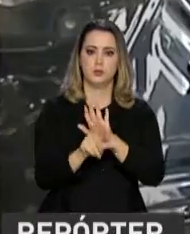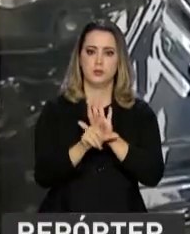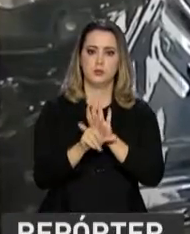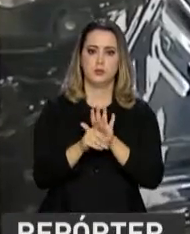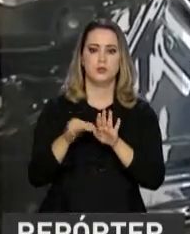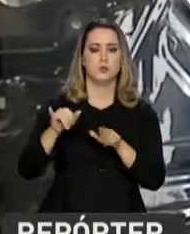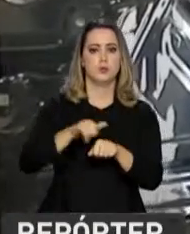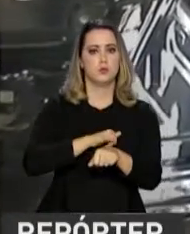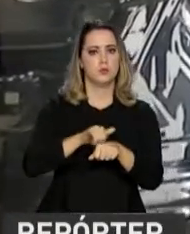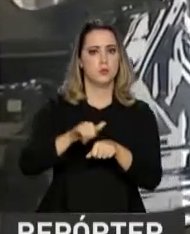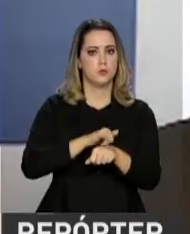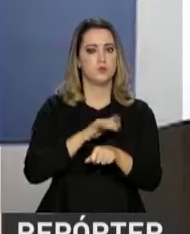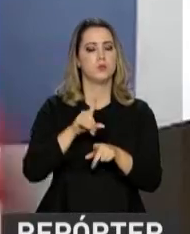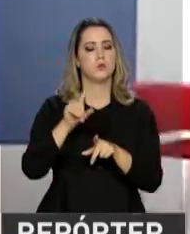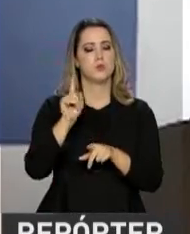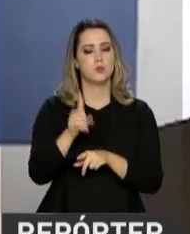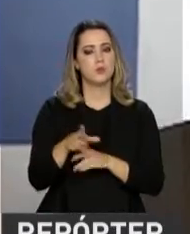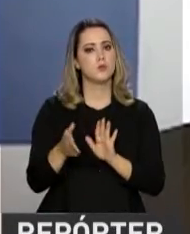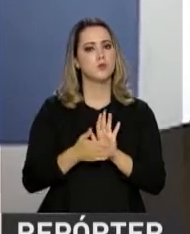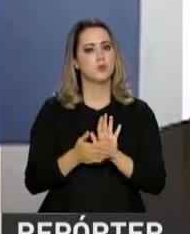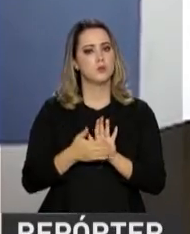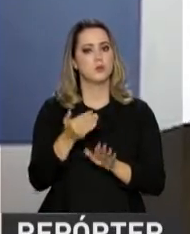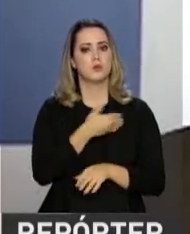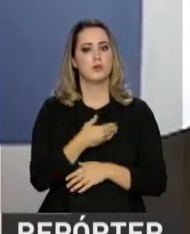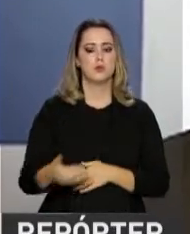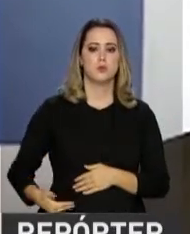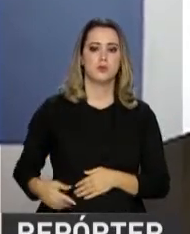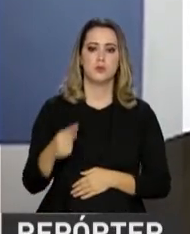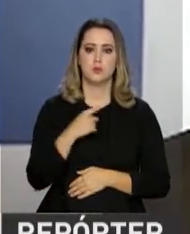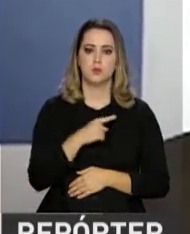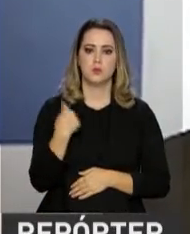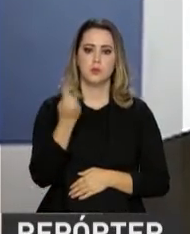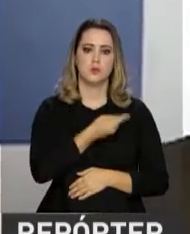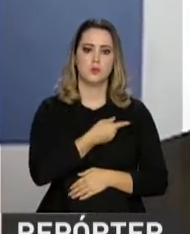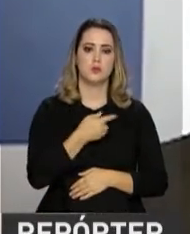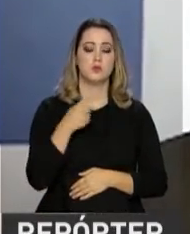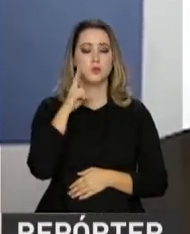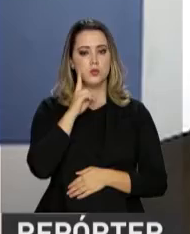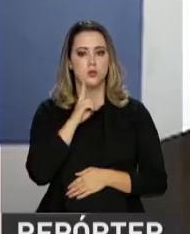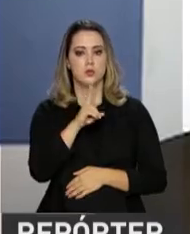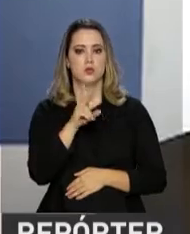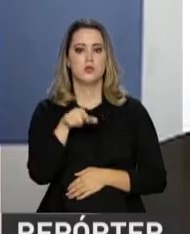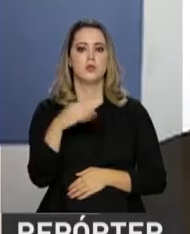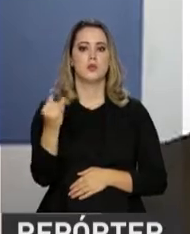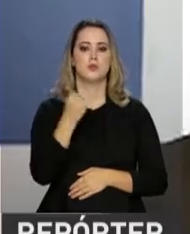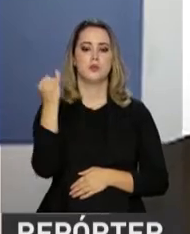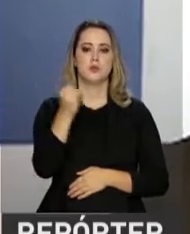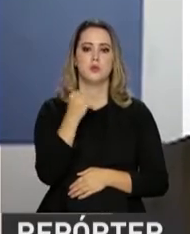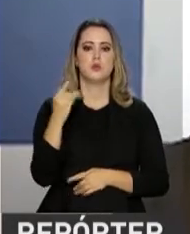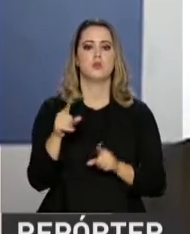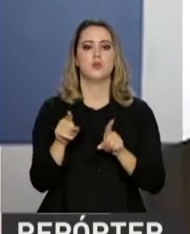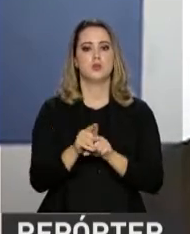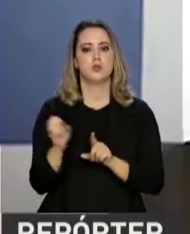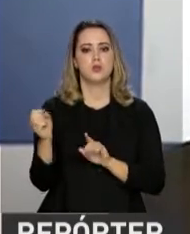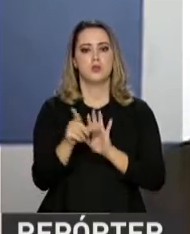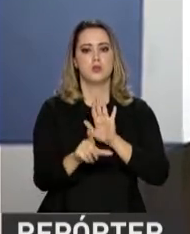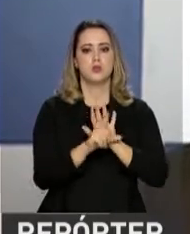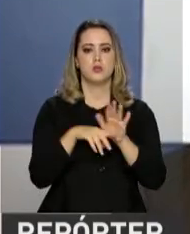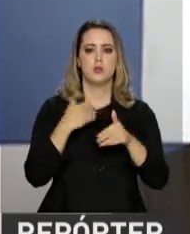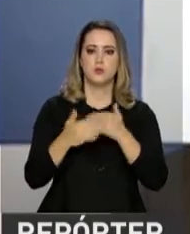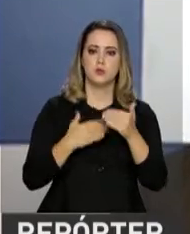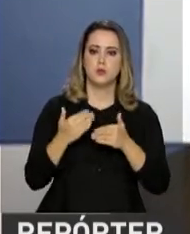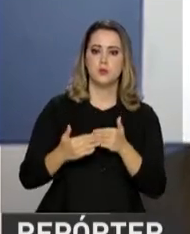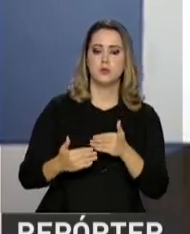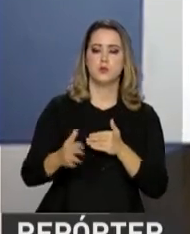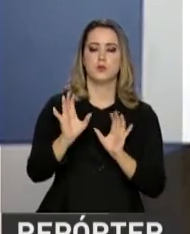propostas pelo governo na nossa visão do setor as reformas são fundamentais fundamentais para a evolução não